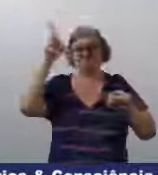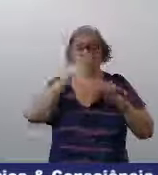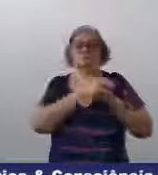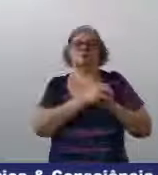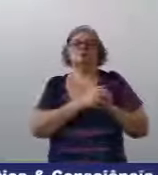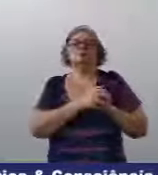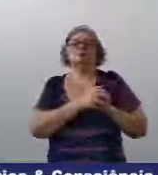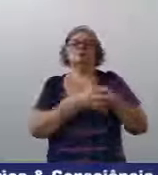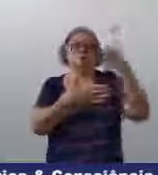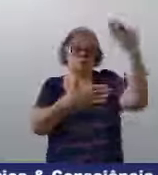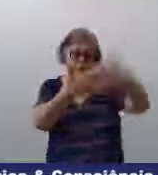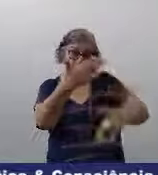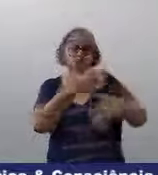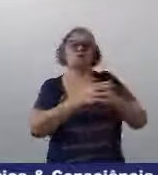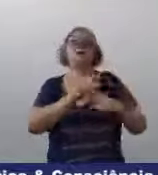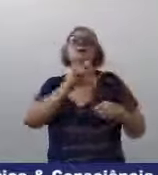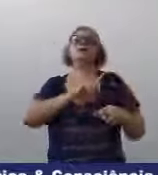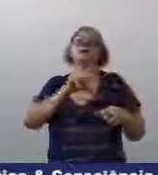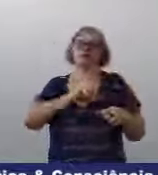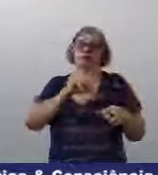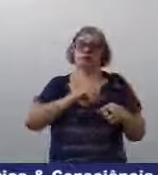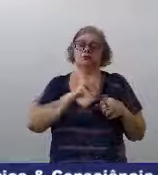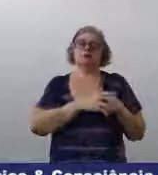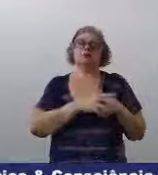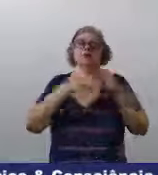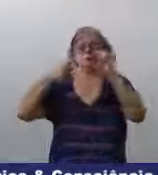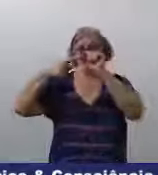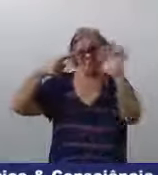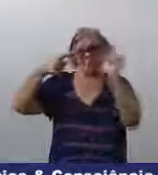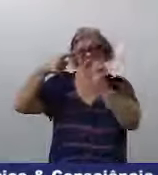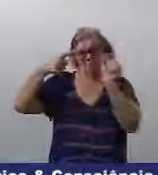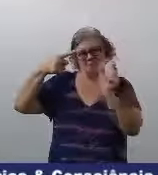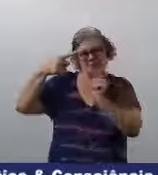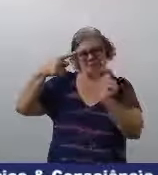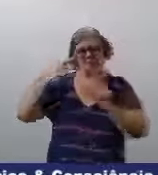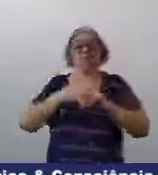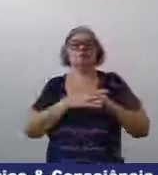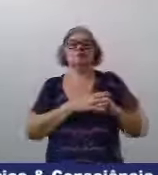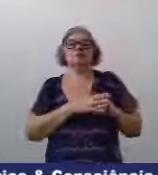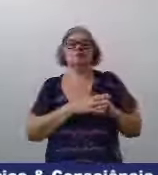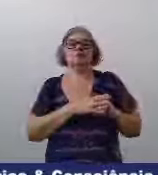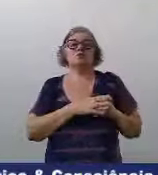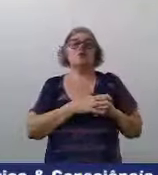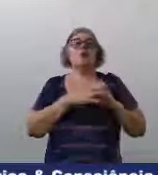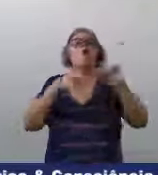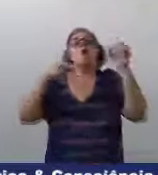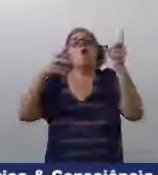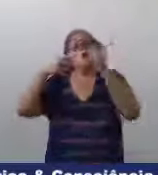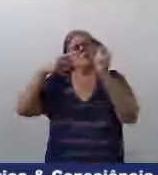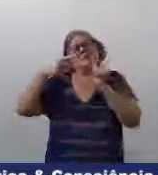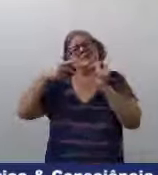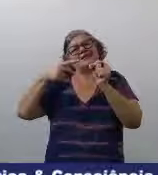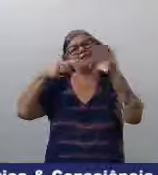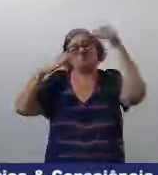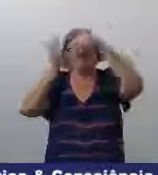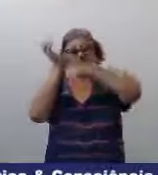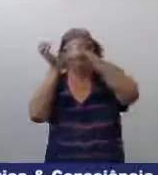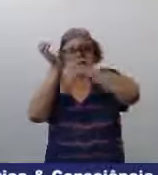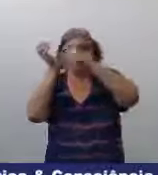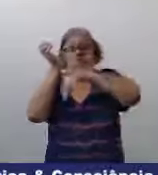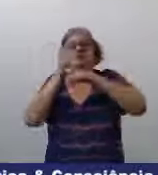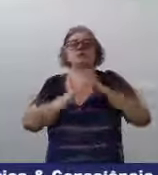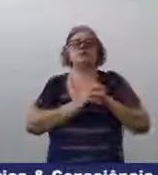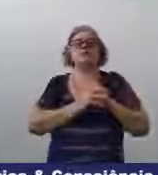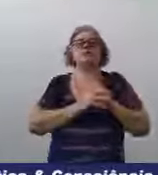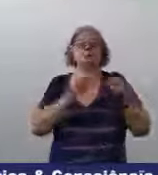exatamente segue a tese newtoniana. Nós não sabemos o que se transmite de uma partícula a outra. Bohr chamava propriedades ocultas,